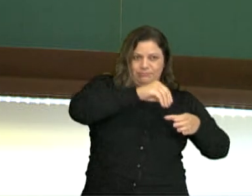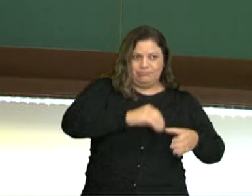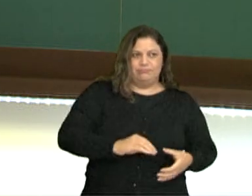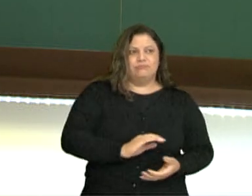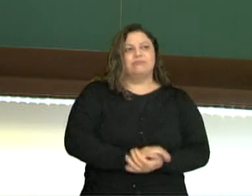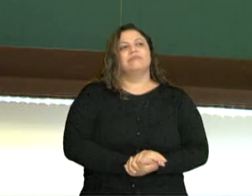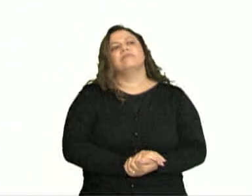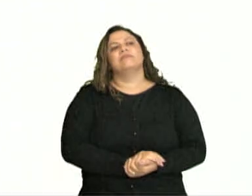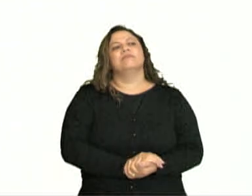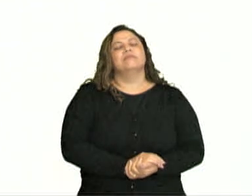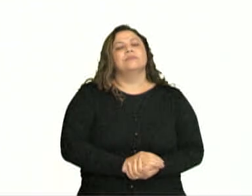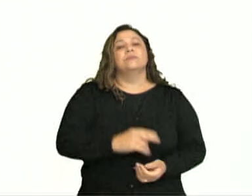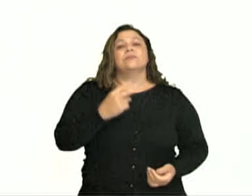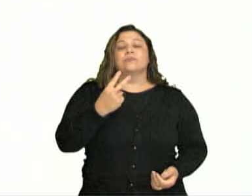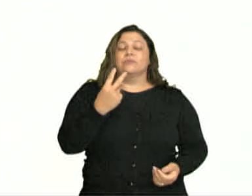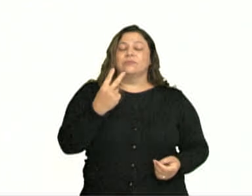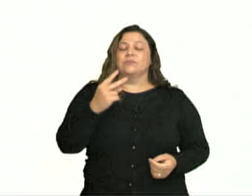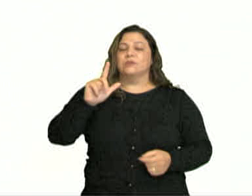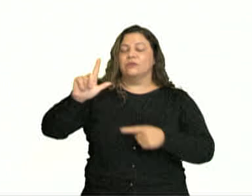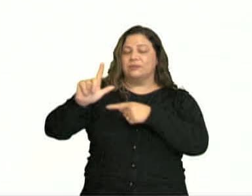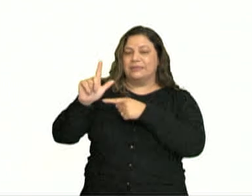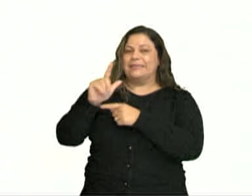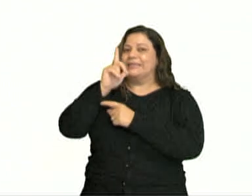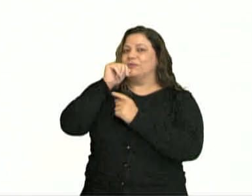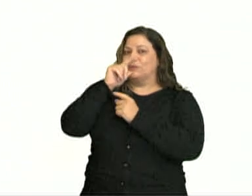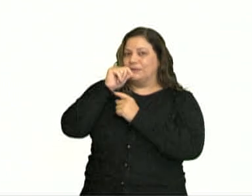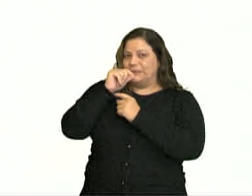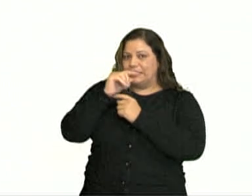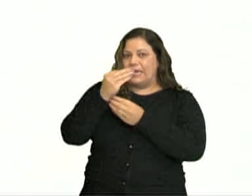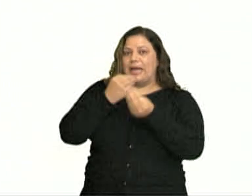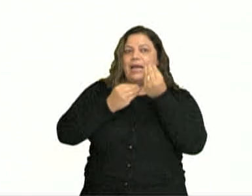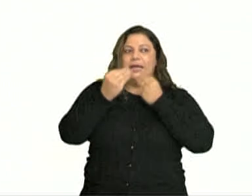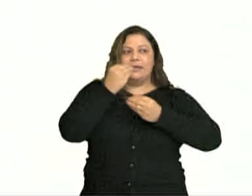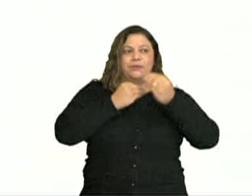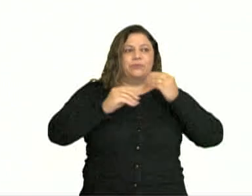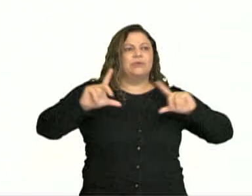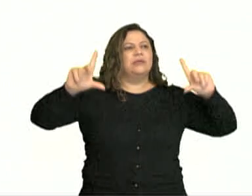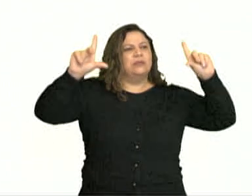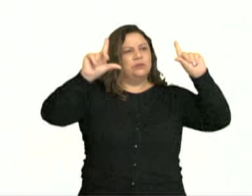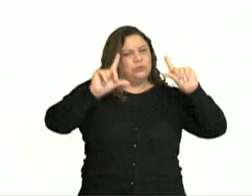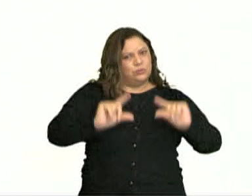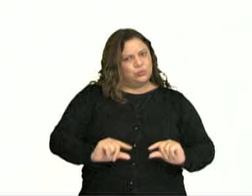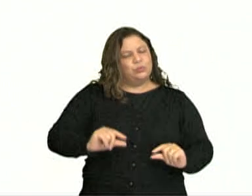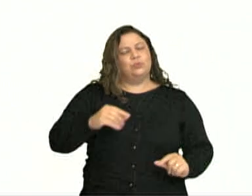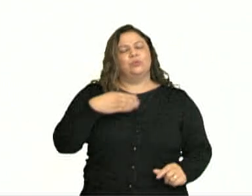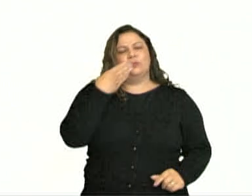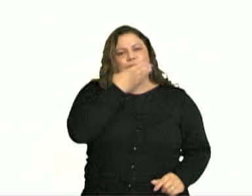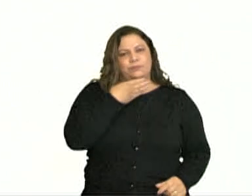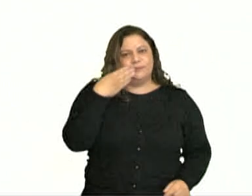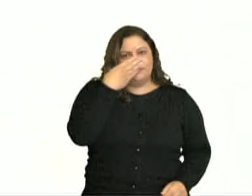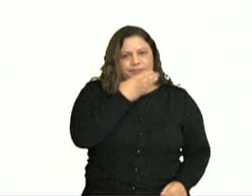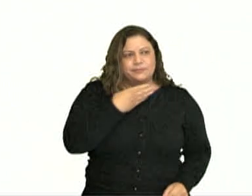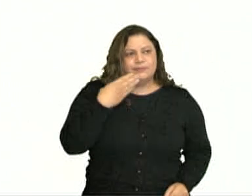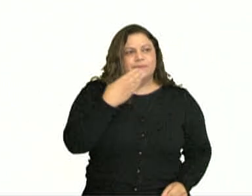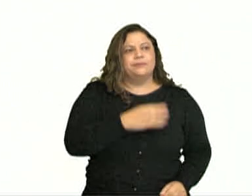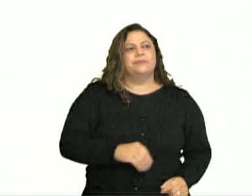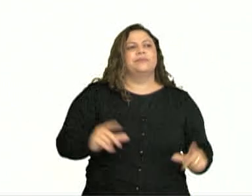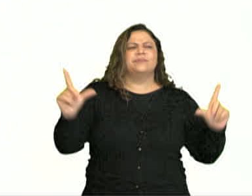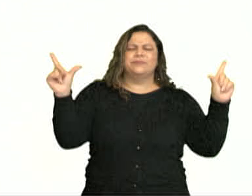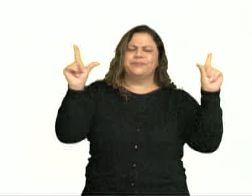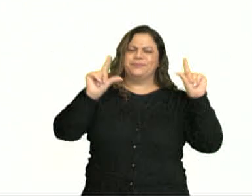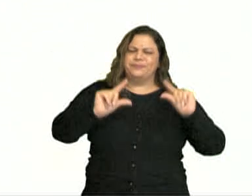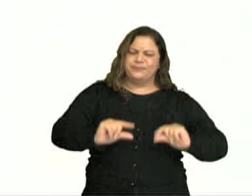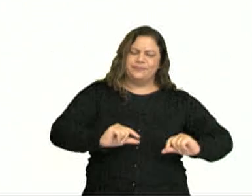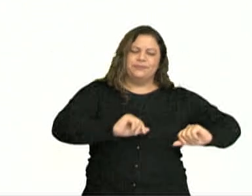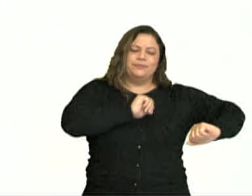Beber ao menos 2 litros de água por dia, reduzir alimentos ricos em açúcares, reduzir o consumo de alimentos